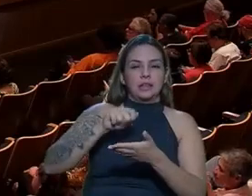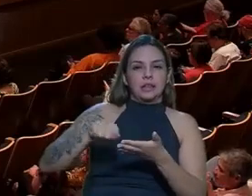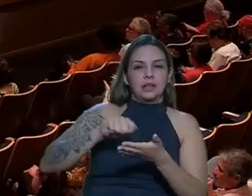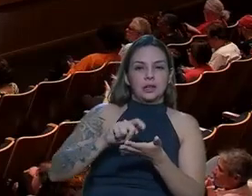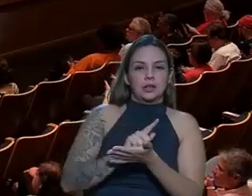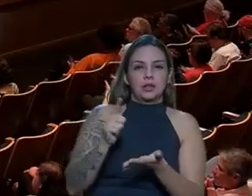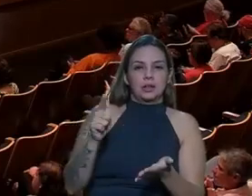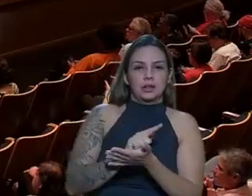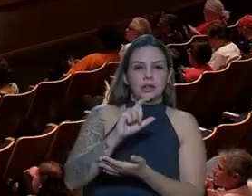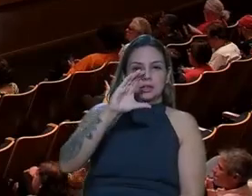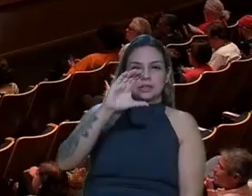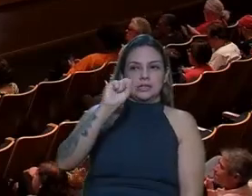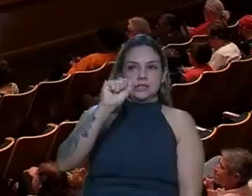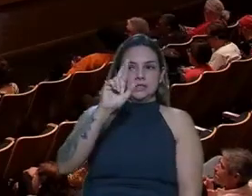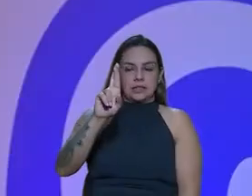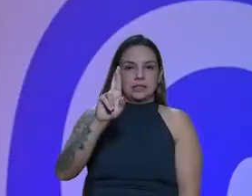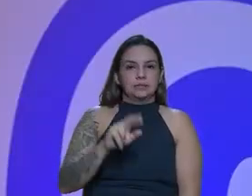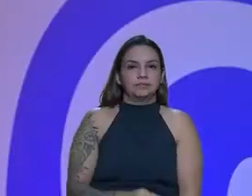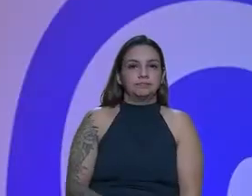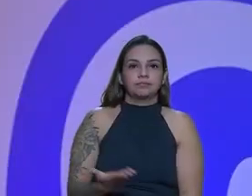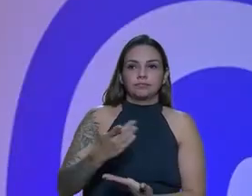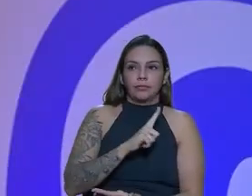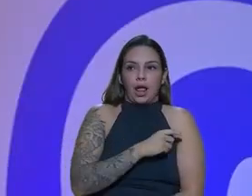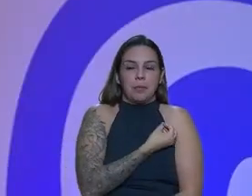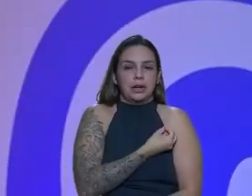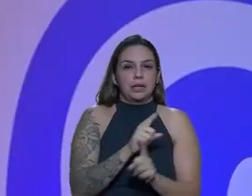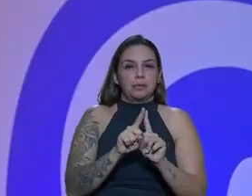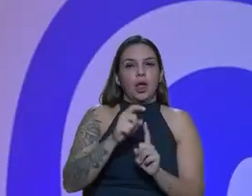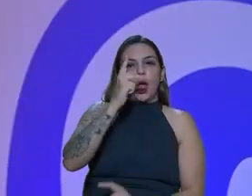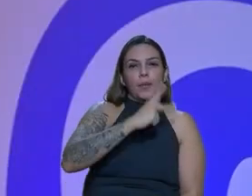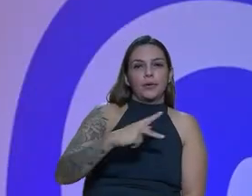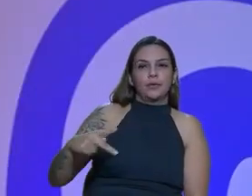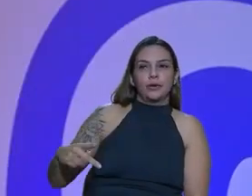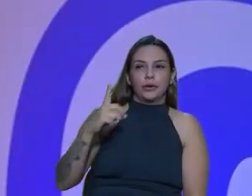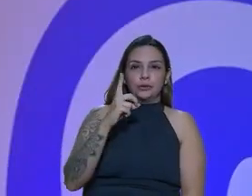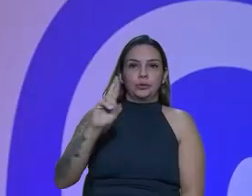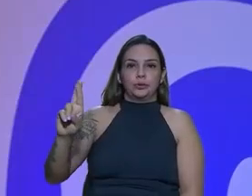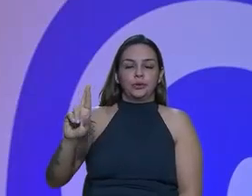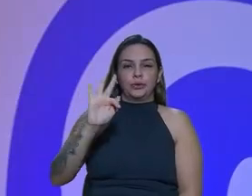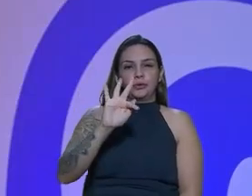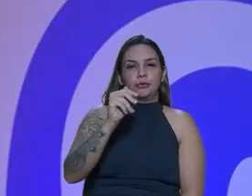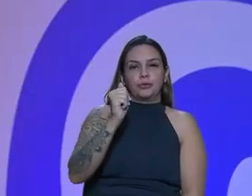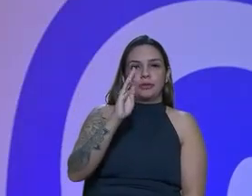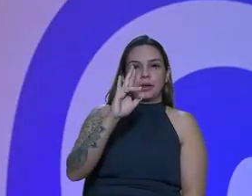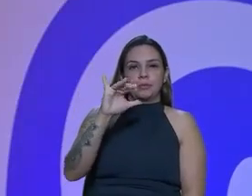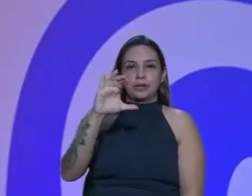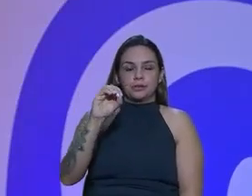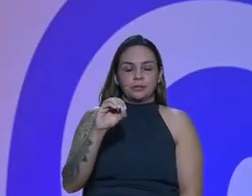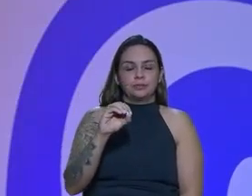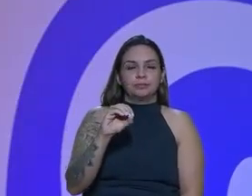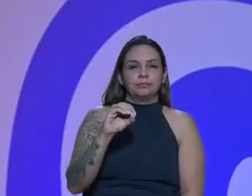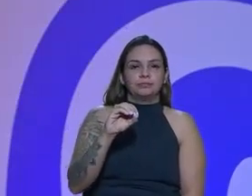escritor e jornalista César Campos. Registramos a presença do professor doutor Fabrício Borges